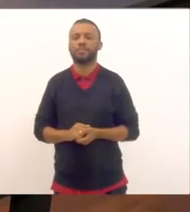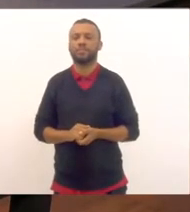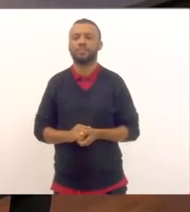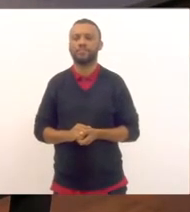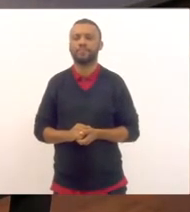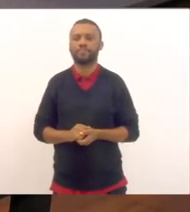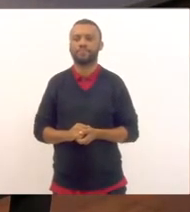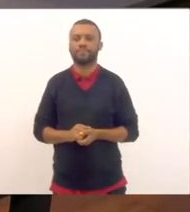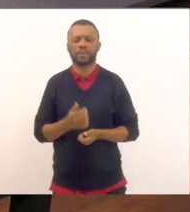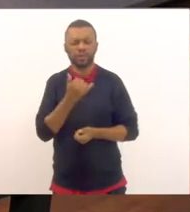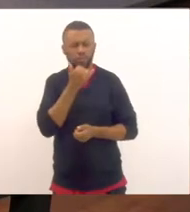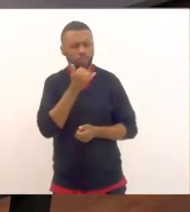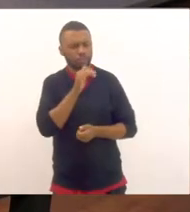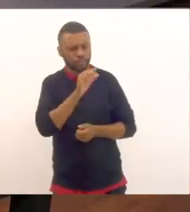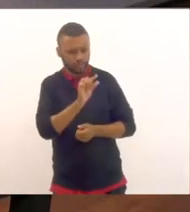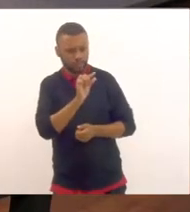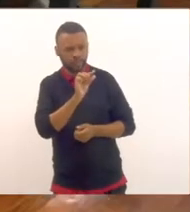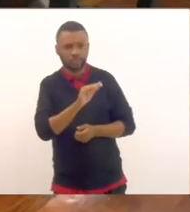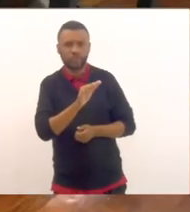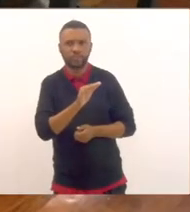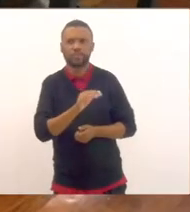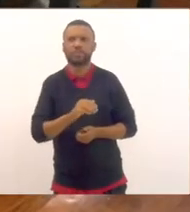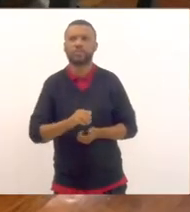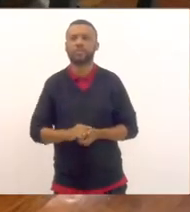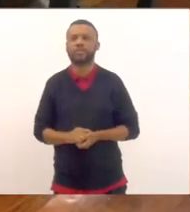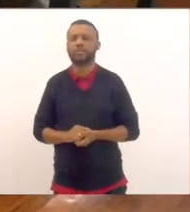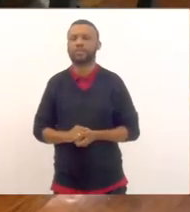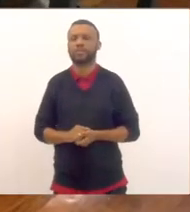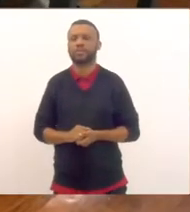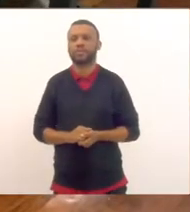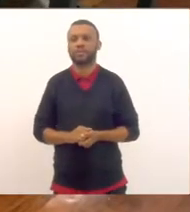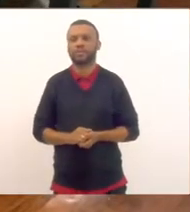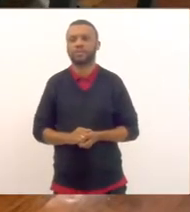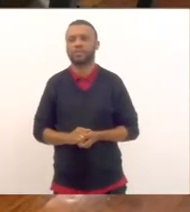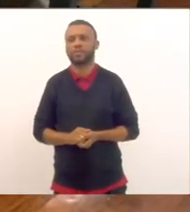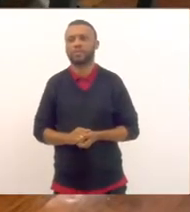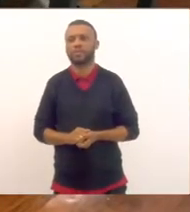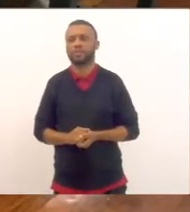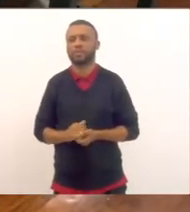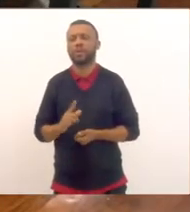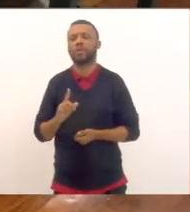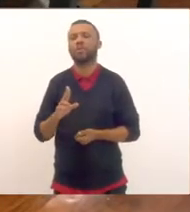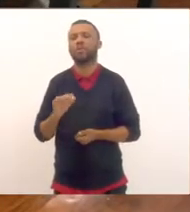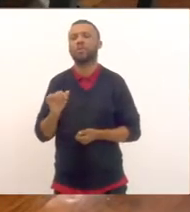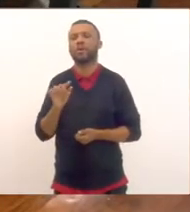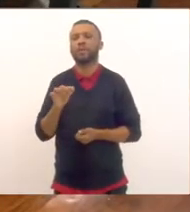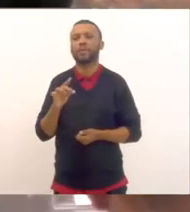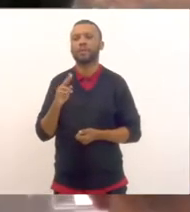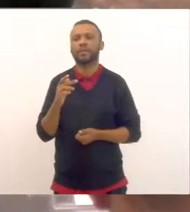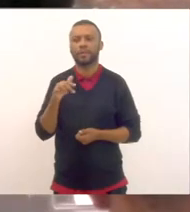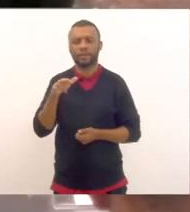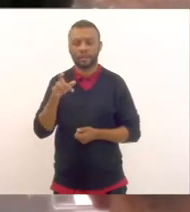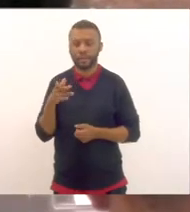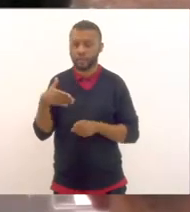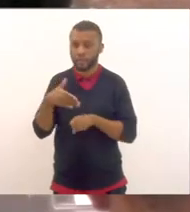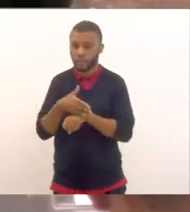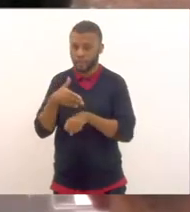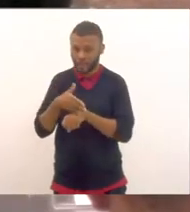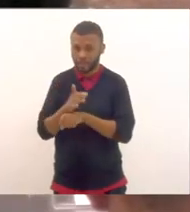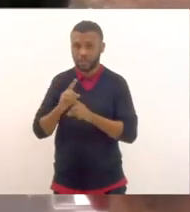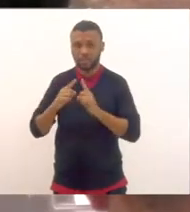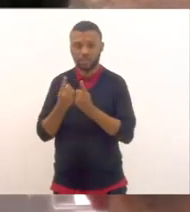e mesmo assim só a gente vê se não todos receber o Luiz Henrique não participou da reunião ontem o Coronel